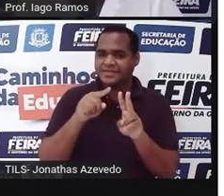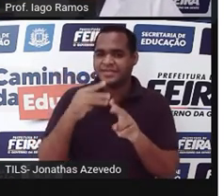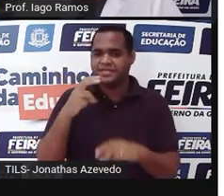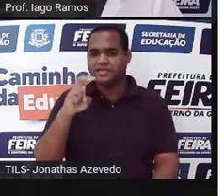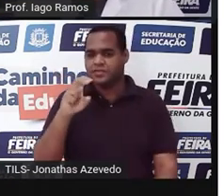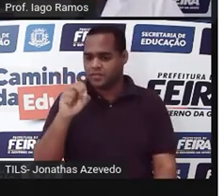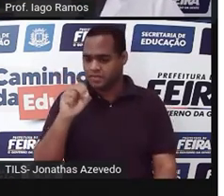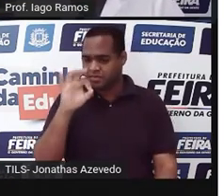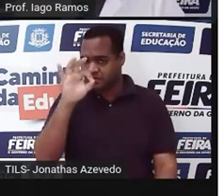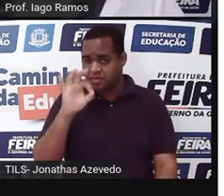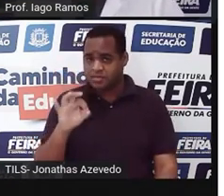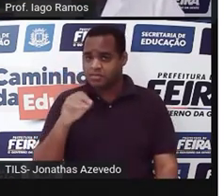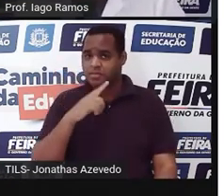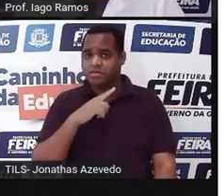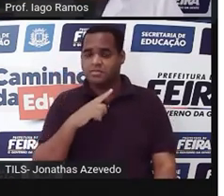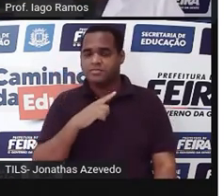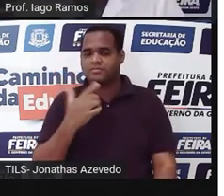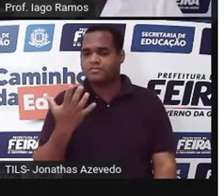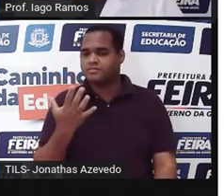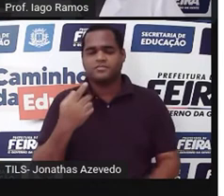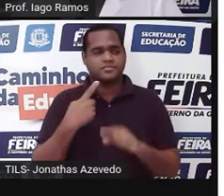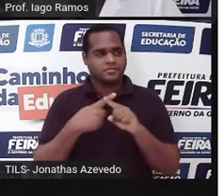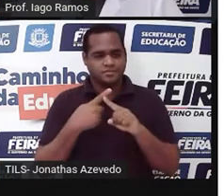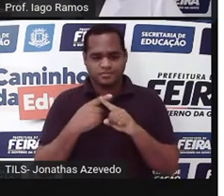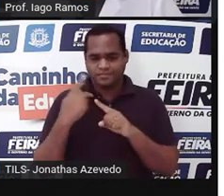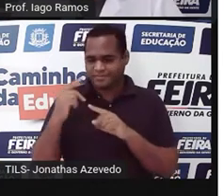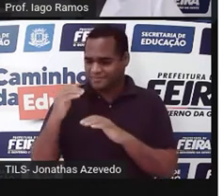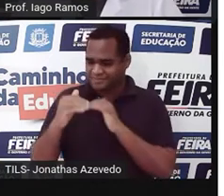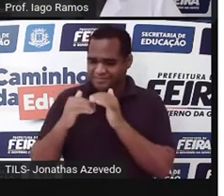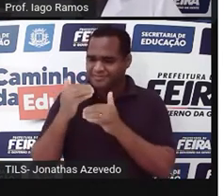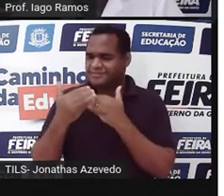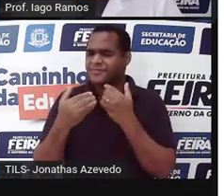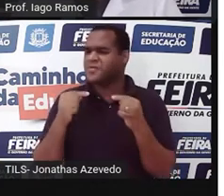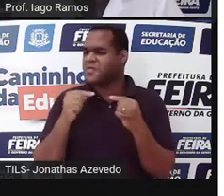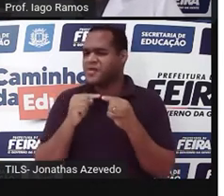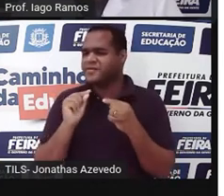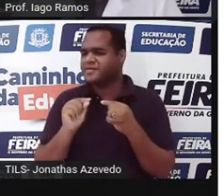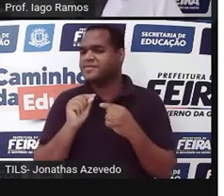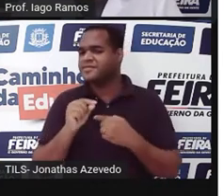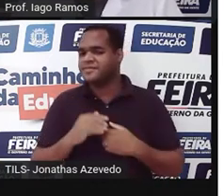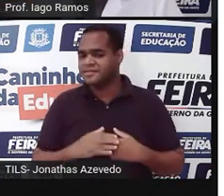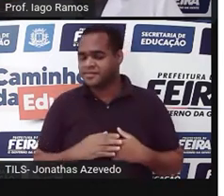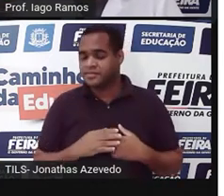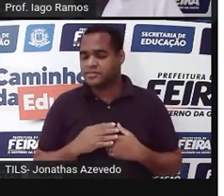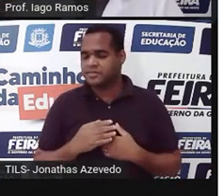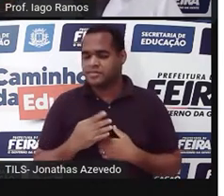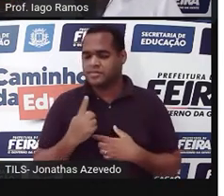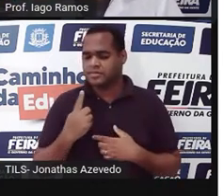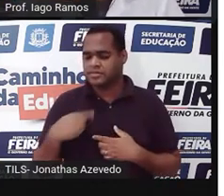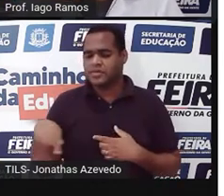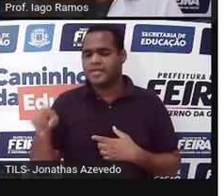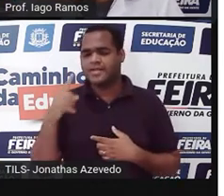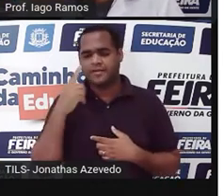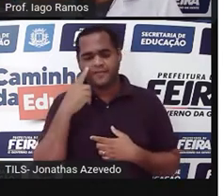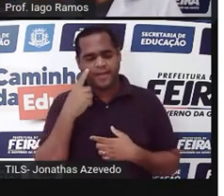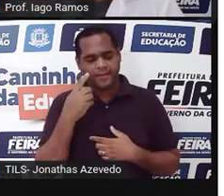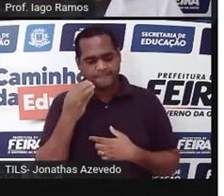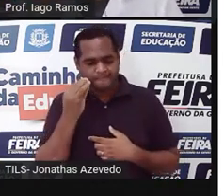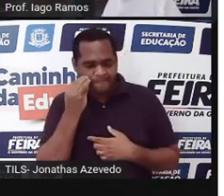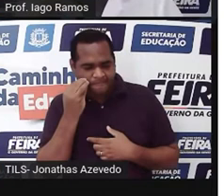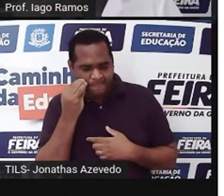cinquenta por cento o porquê que é feita nessa pergunta por que a gente fica